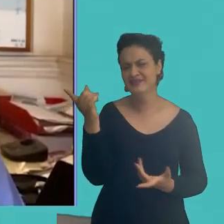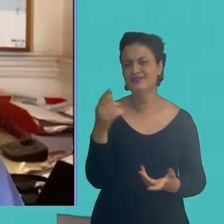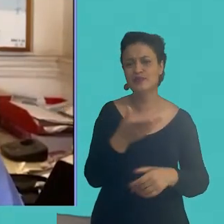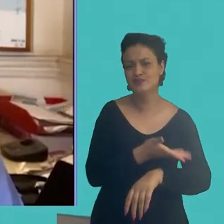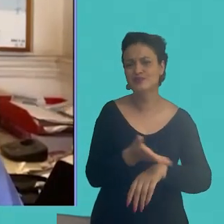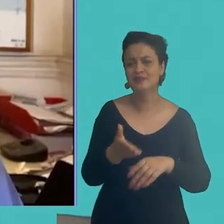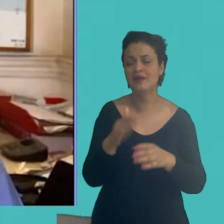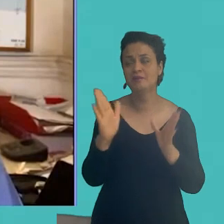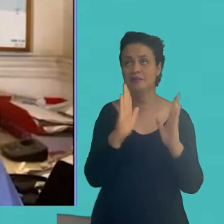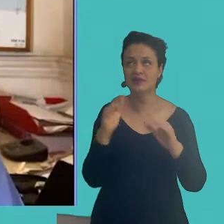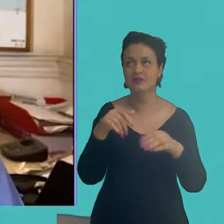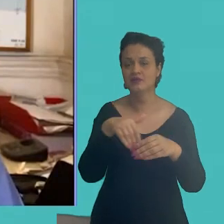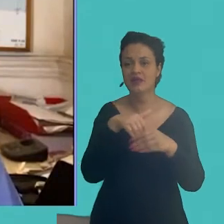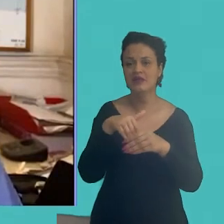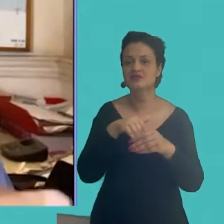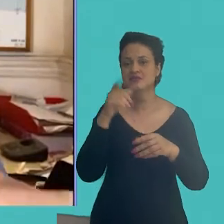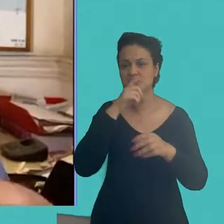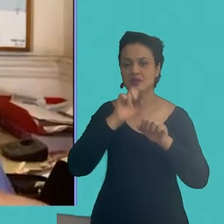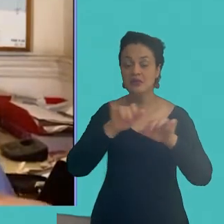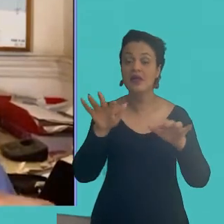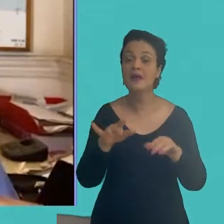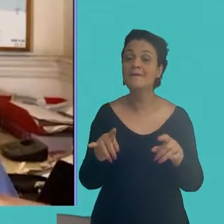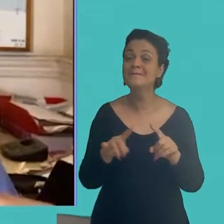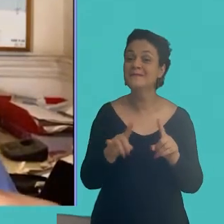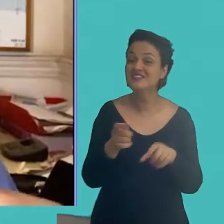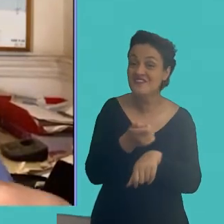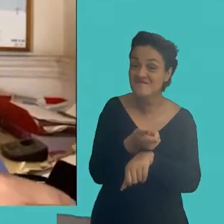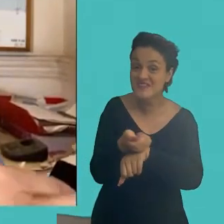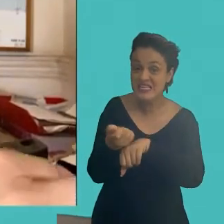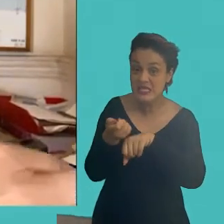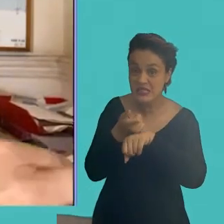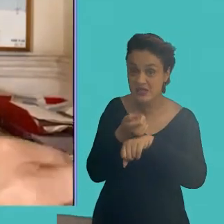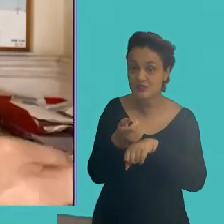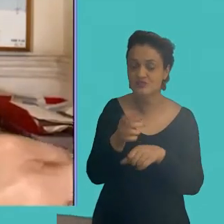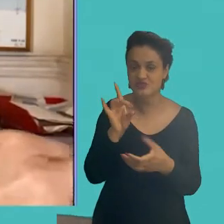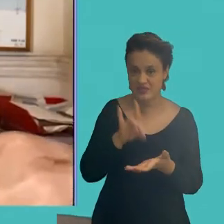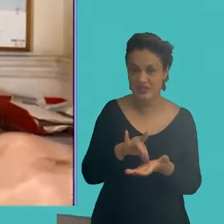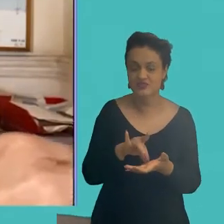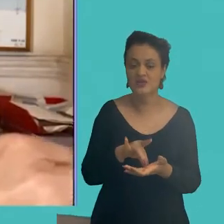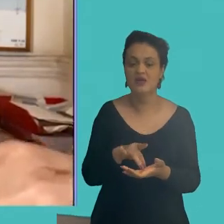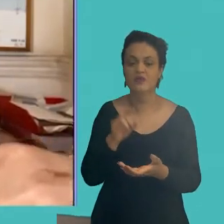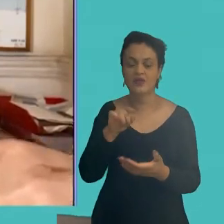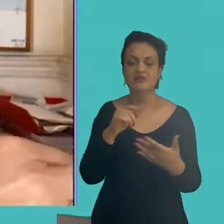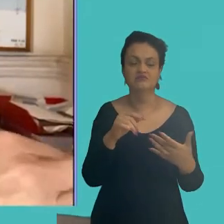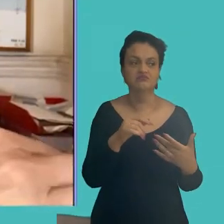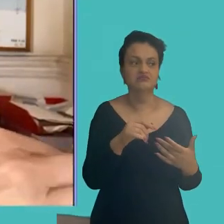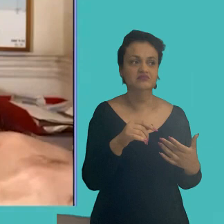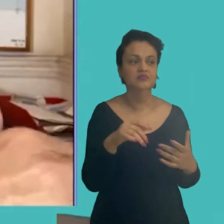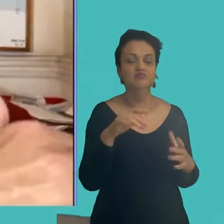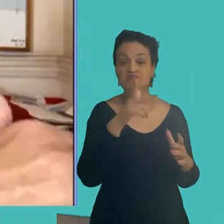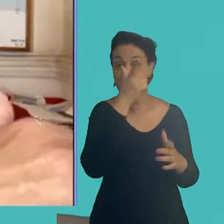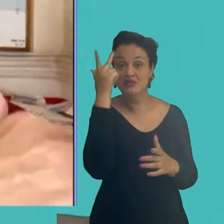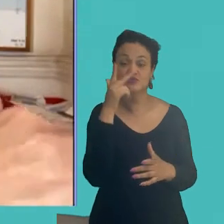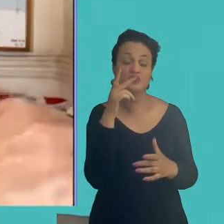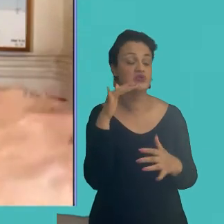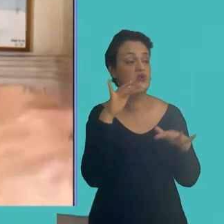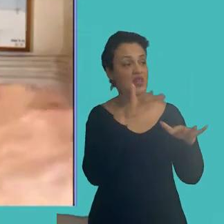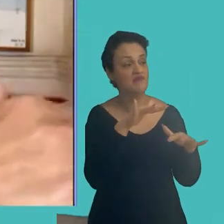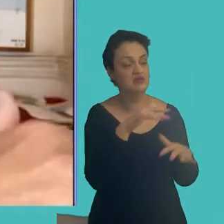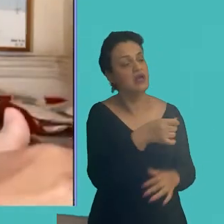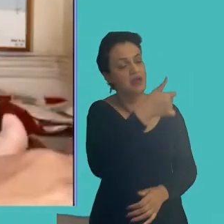mas fake news é quando aquelas instâncias que, aos olhos do público, até ali funcionavam